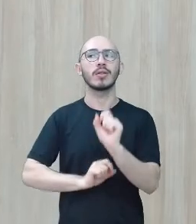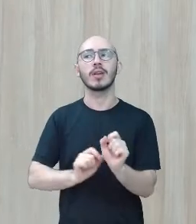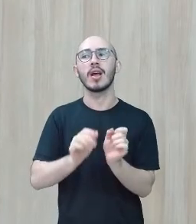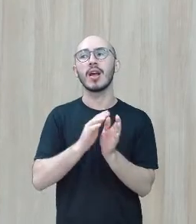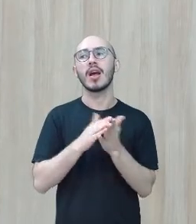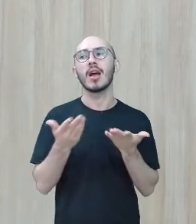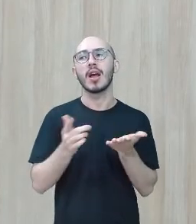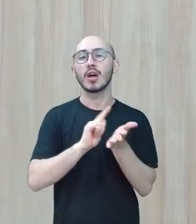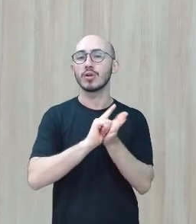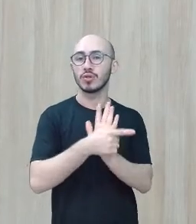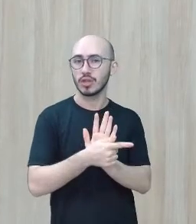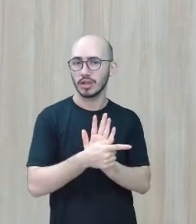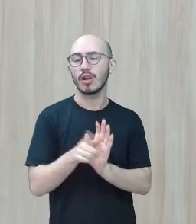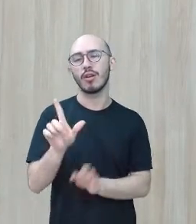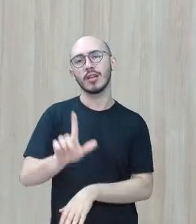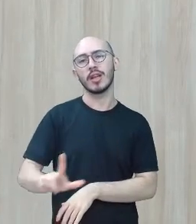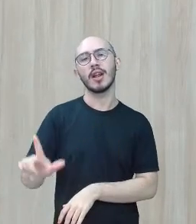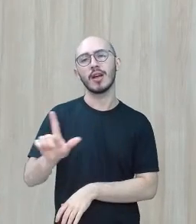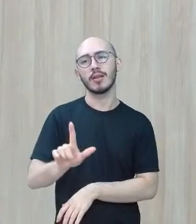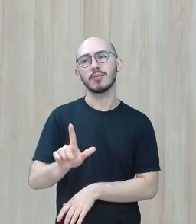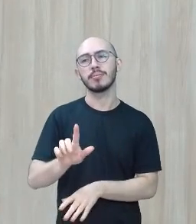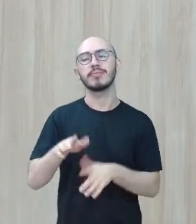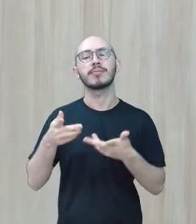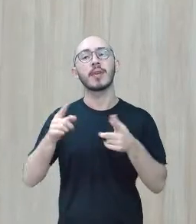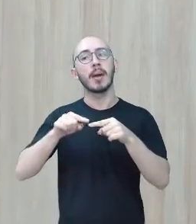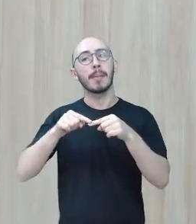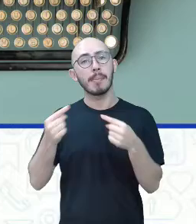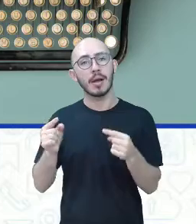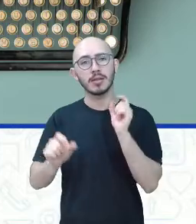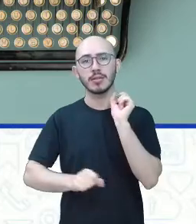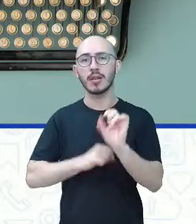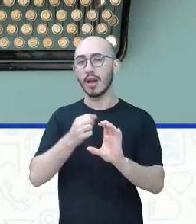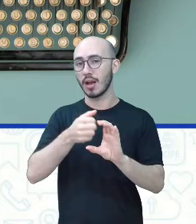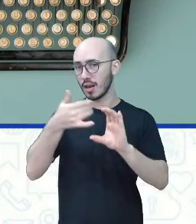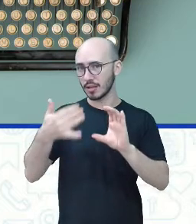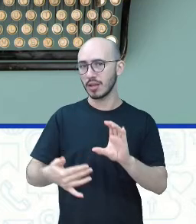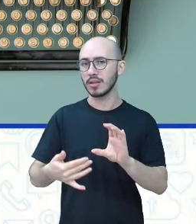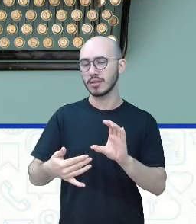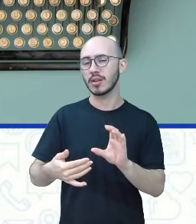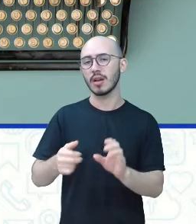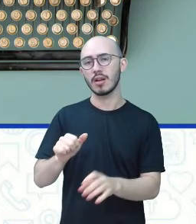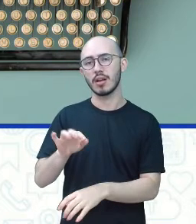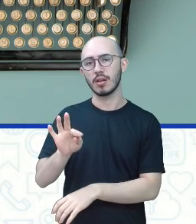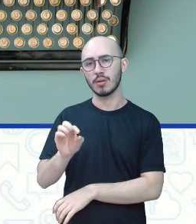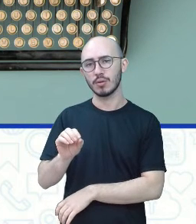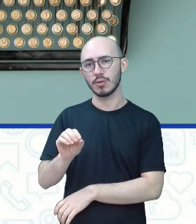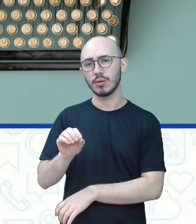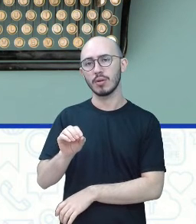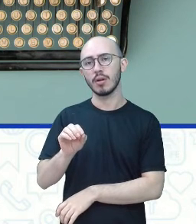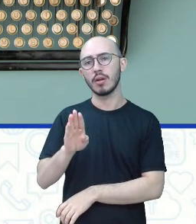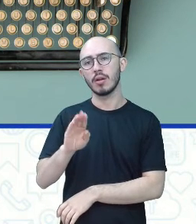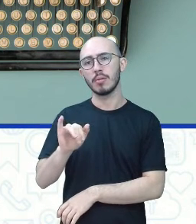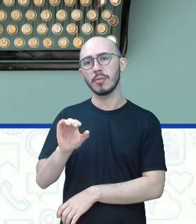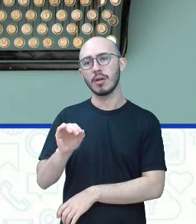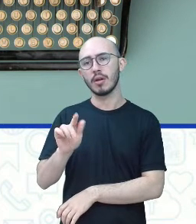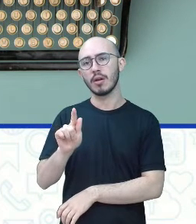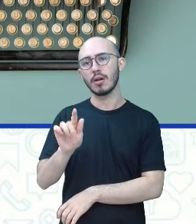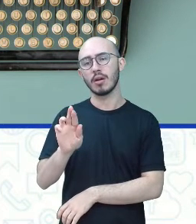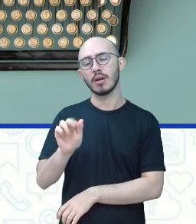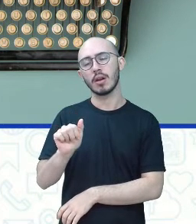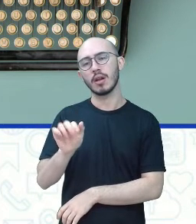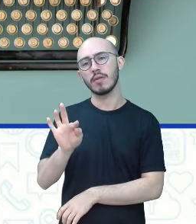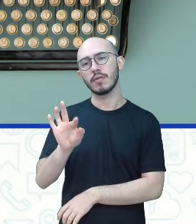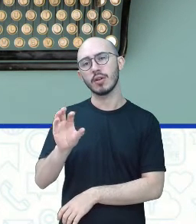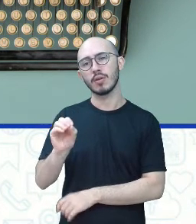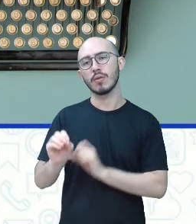somente nesse gênero literário, né? Mas o caráter autobiográfico, ele pode estar em